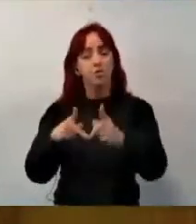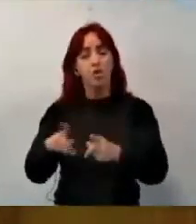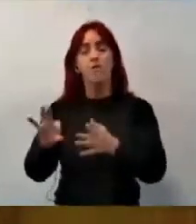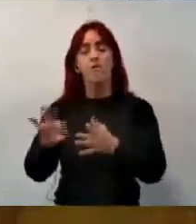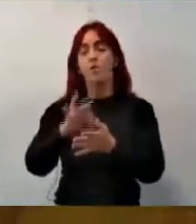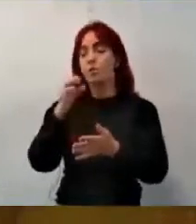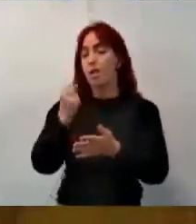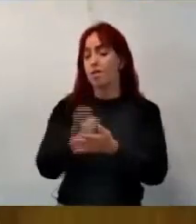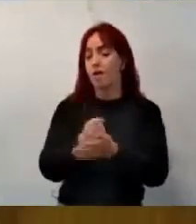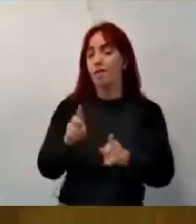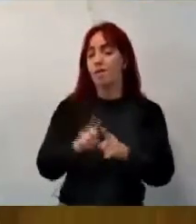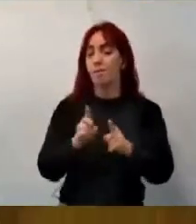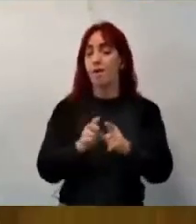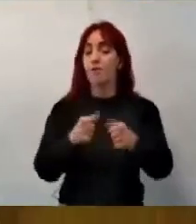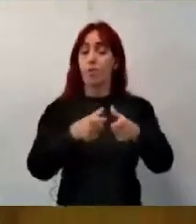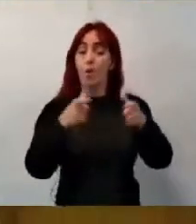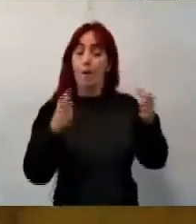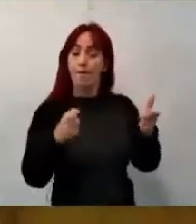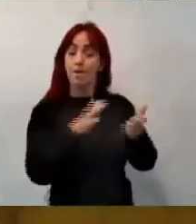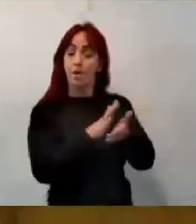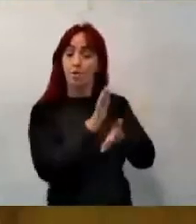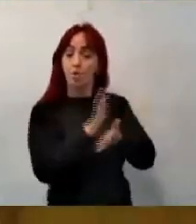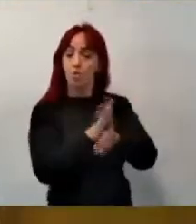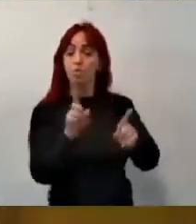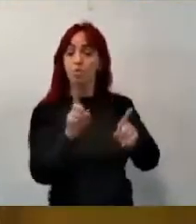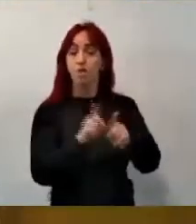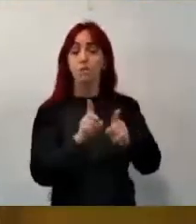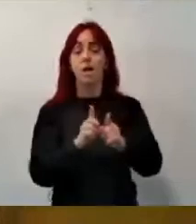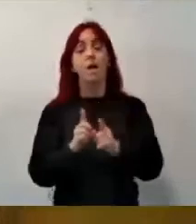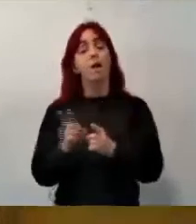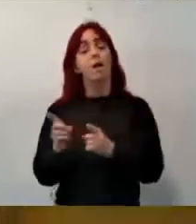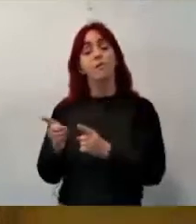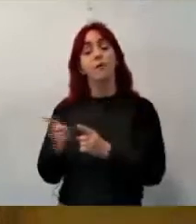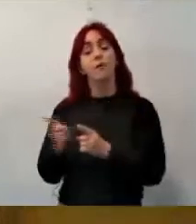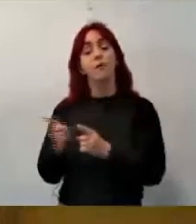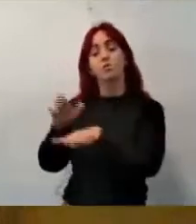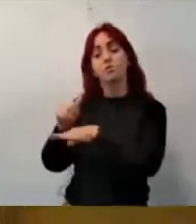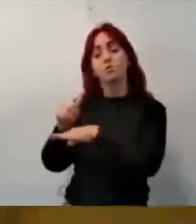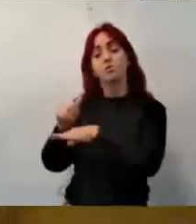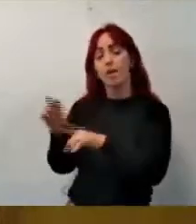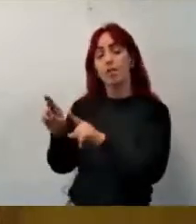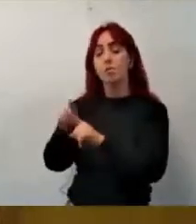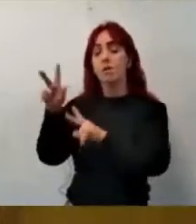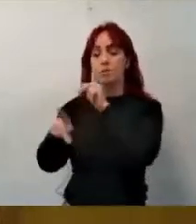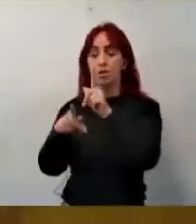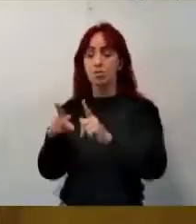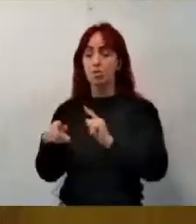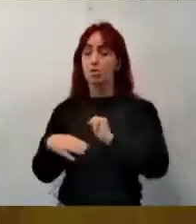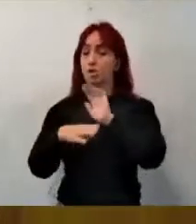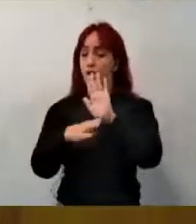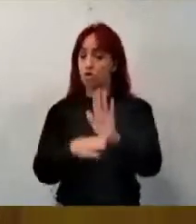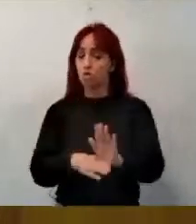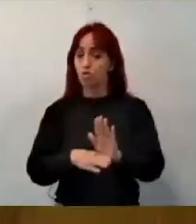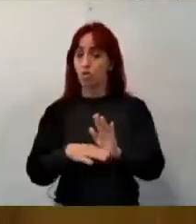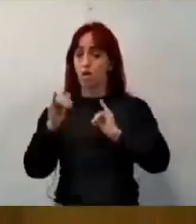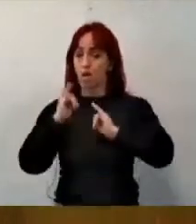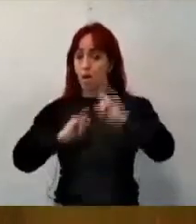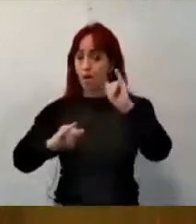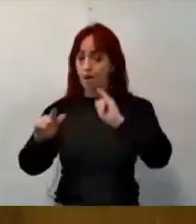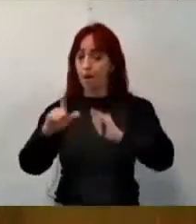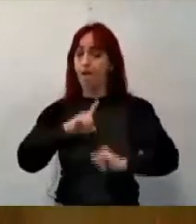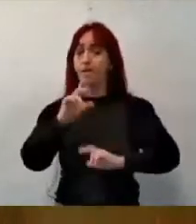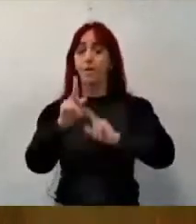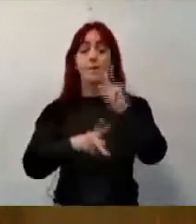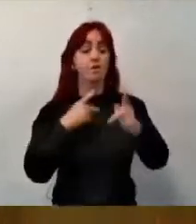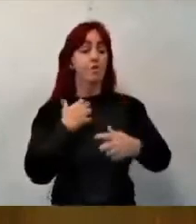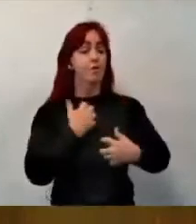toda aí que ajudou na campanha aí tem gente que fica incomodado mas até aí poderia ser